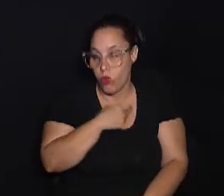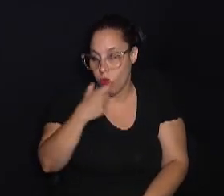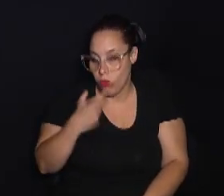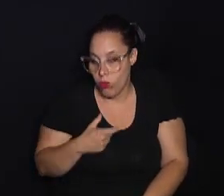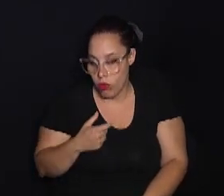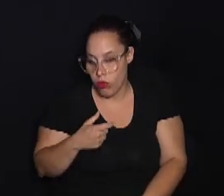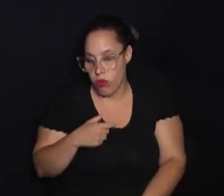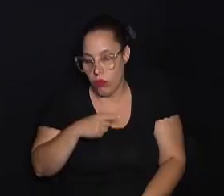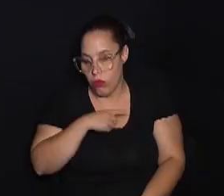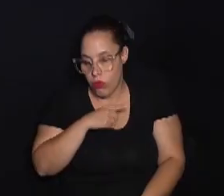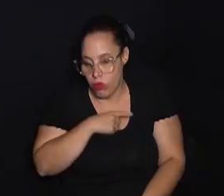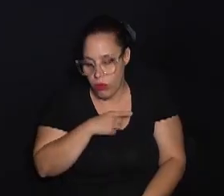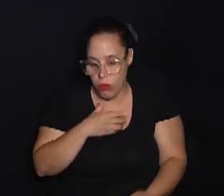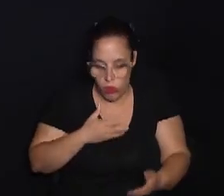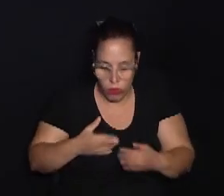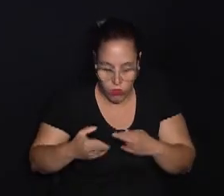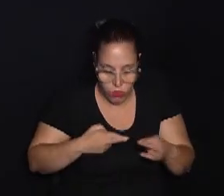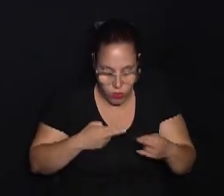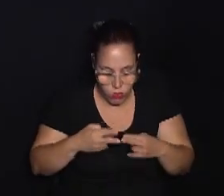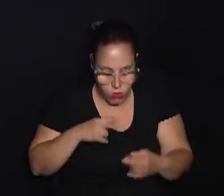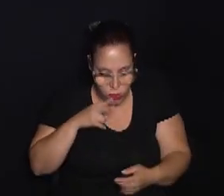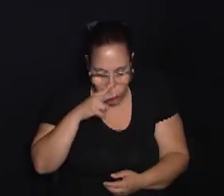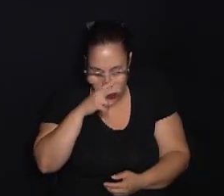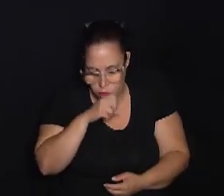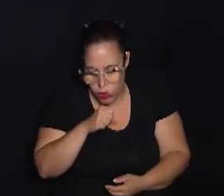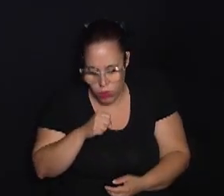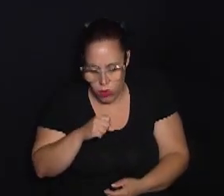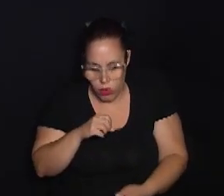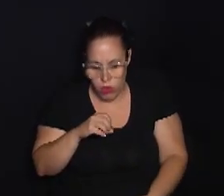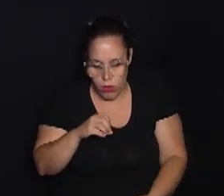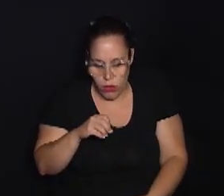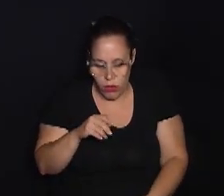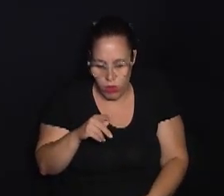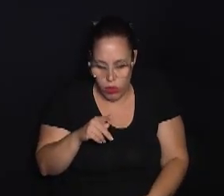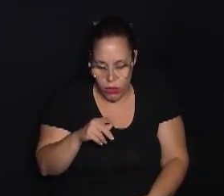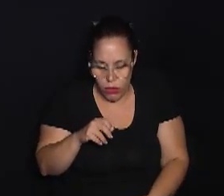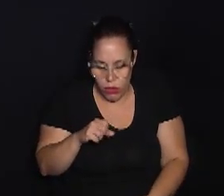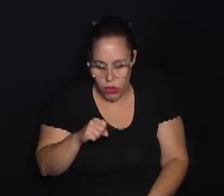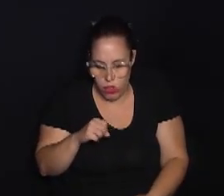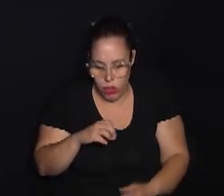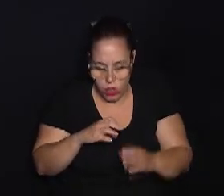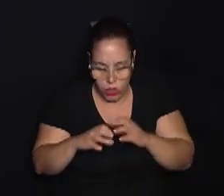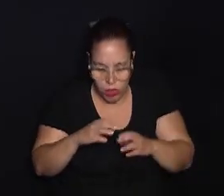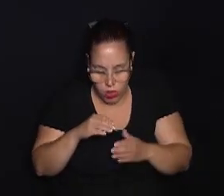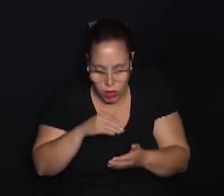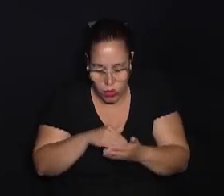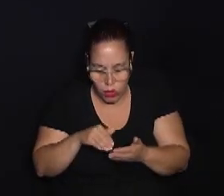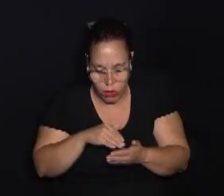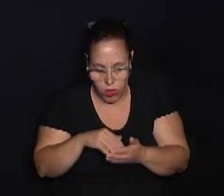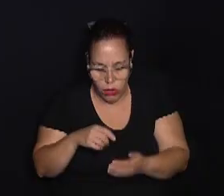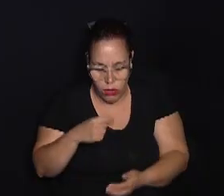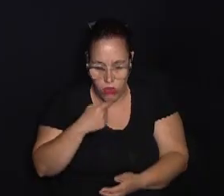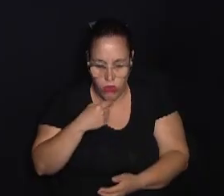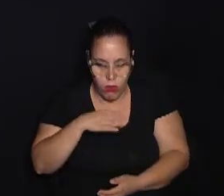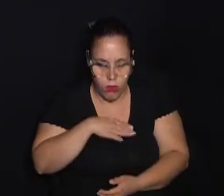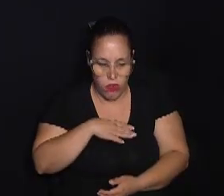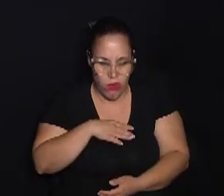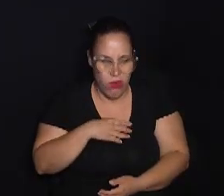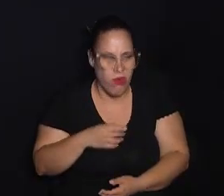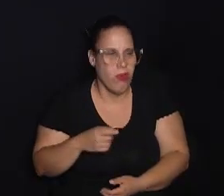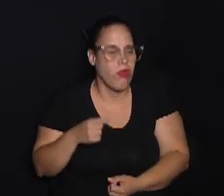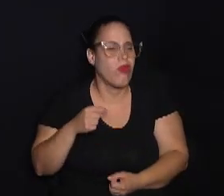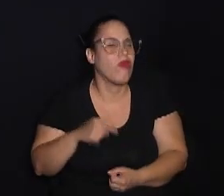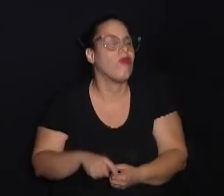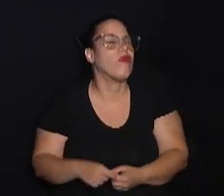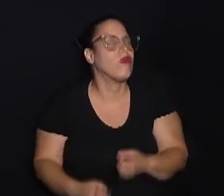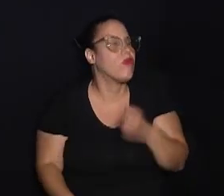temos uma relação muito forte com o MOPS e com o Conselho Municipal de Saúde. E aí, o que a gente remete para